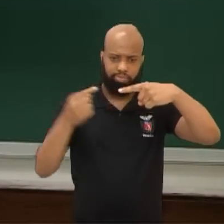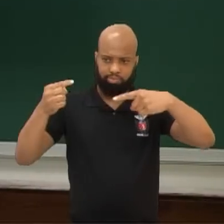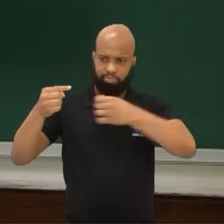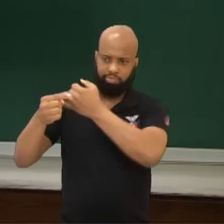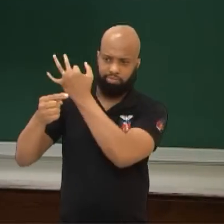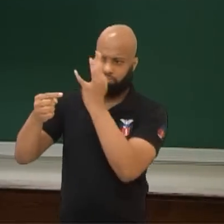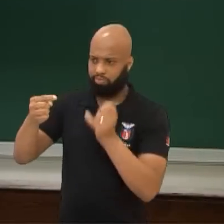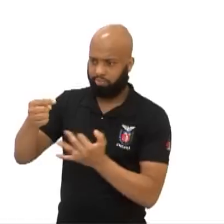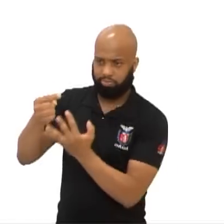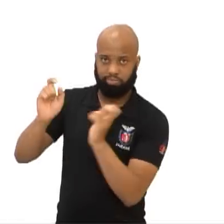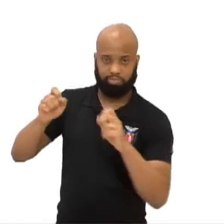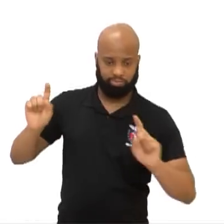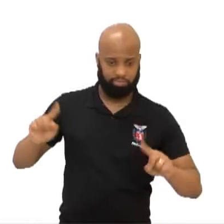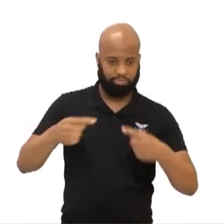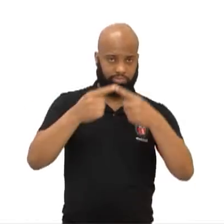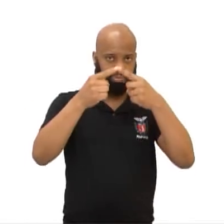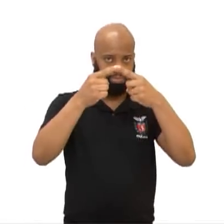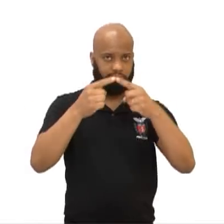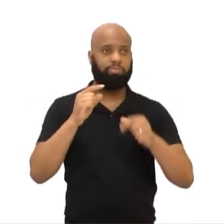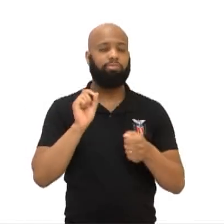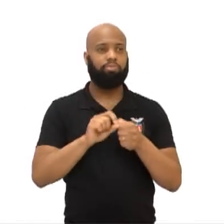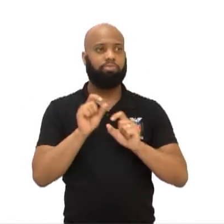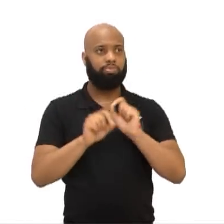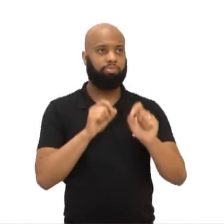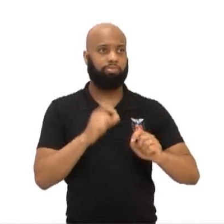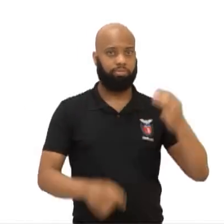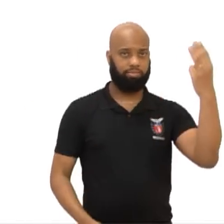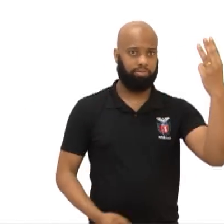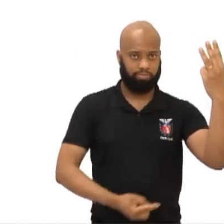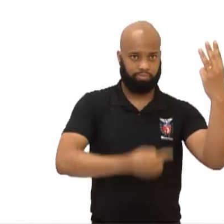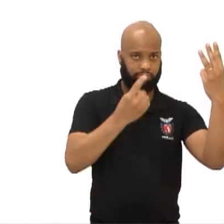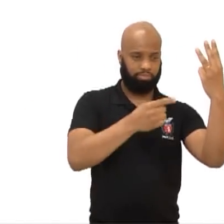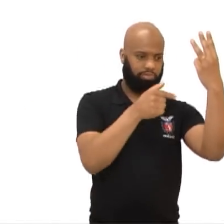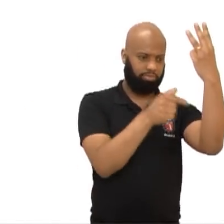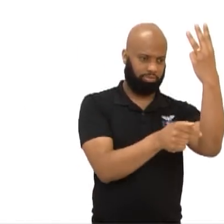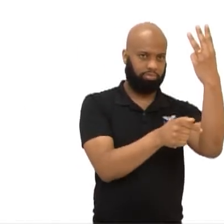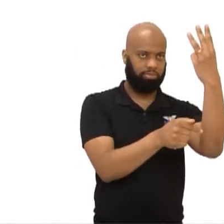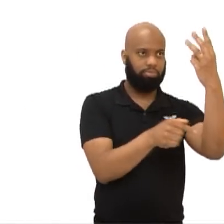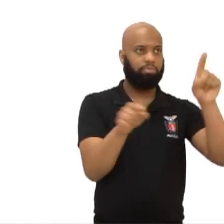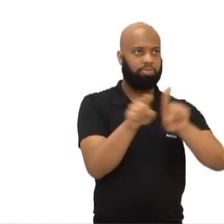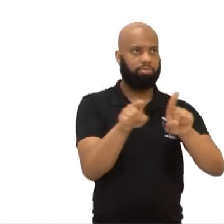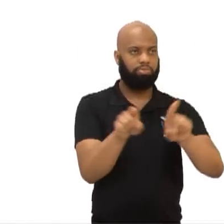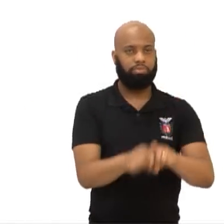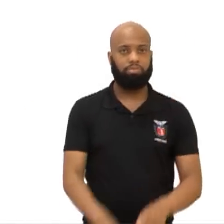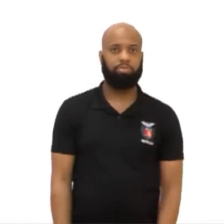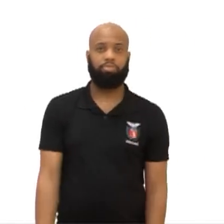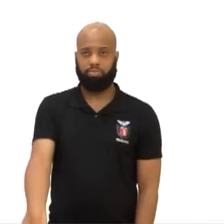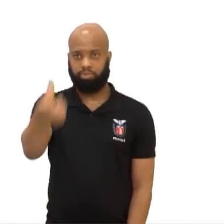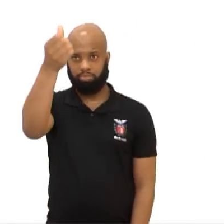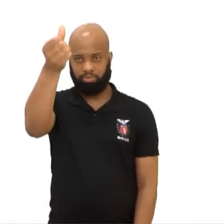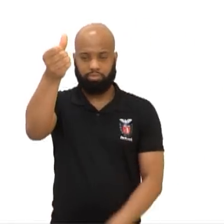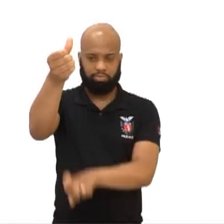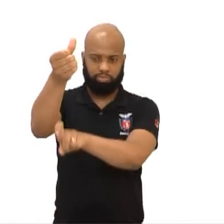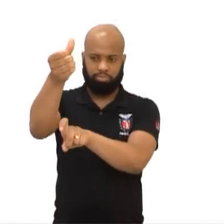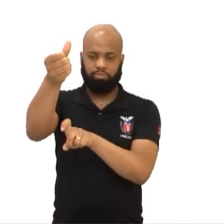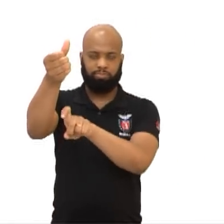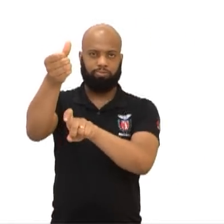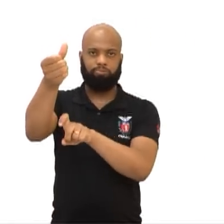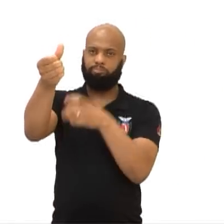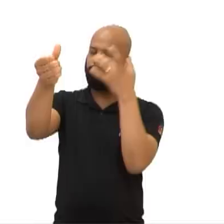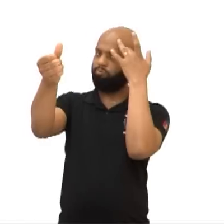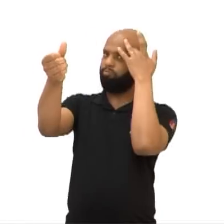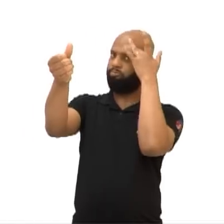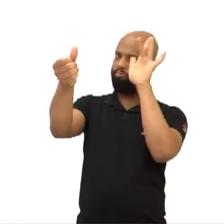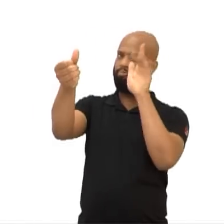o 3, que foi o primeiro que ele percorreu, está para 7, assim como o 6 está para aquele que eu